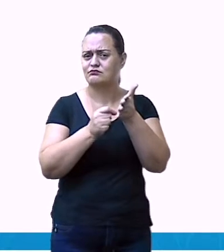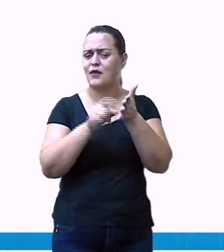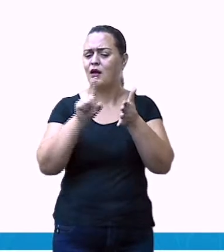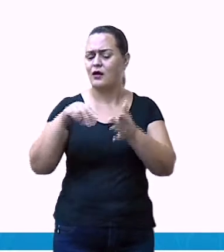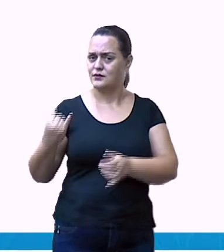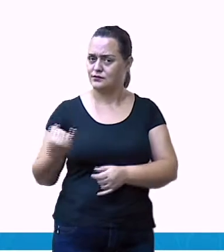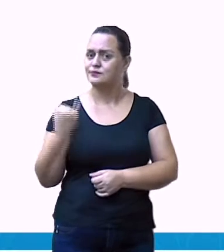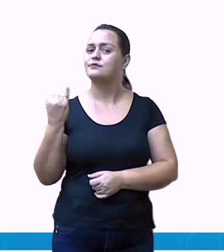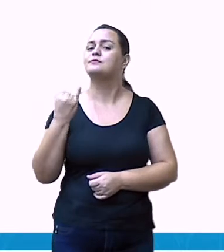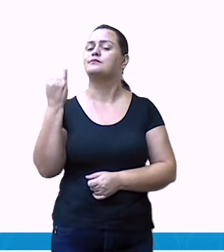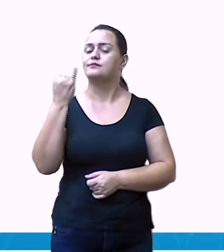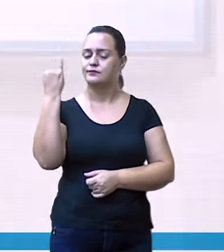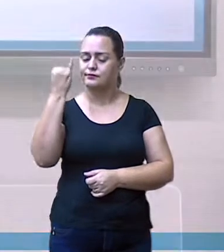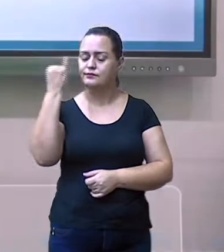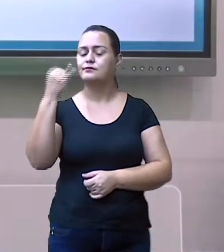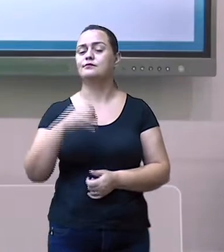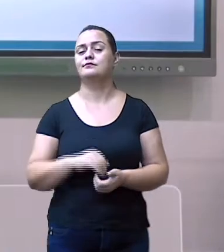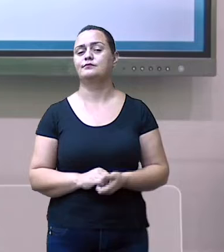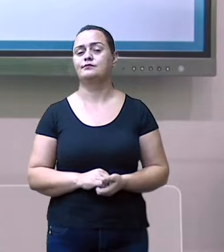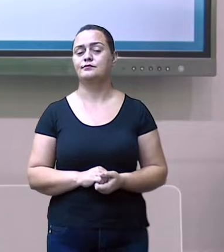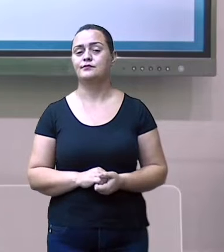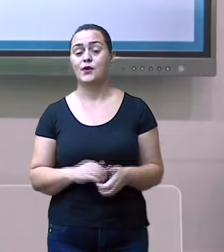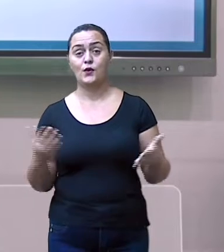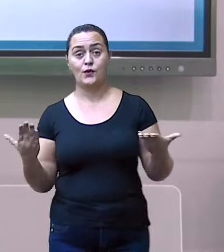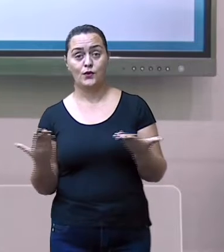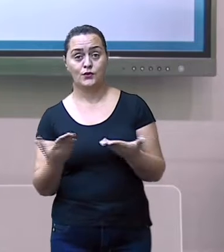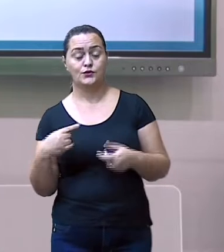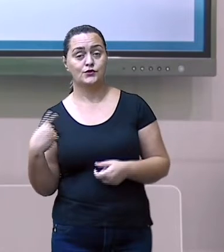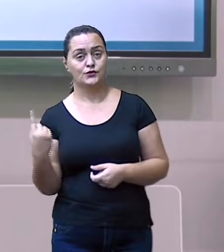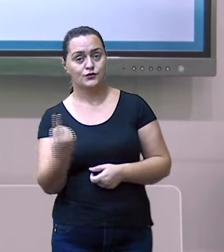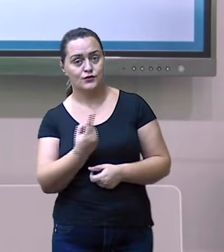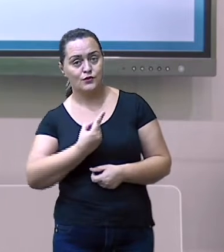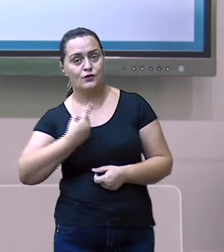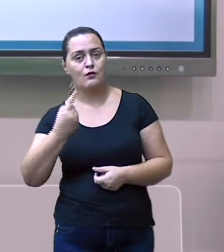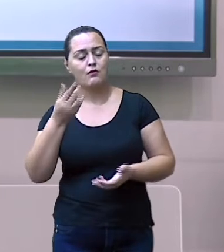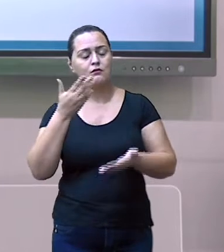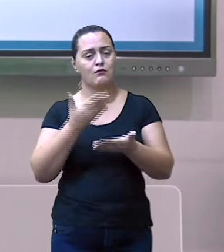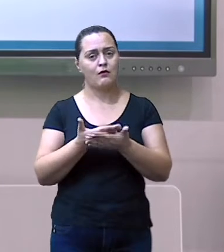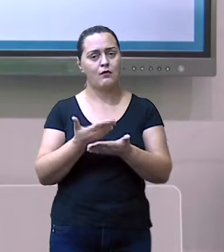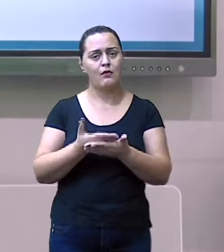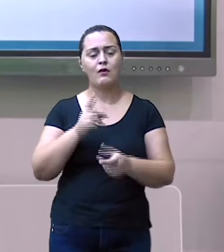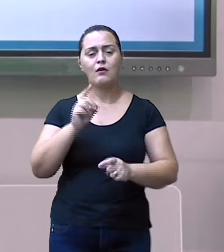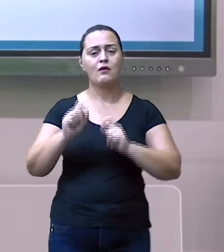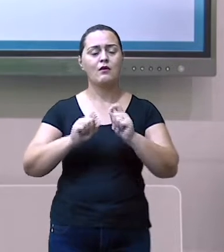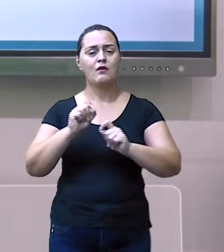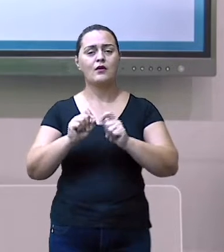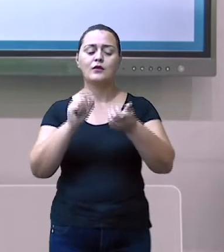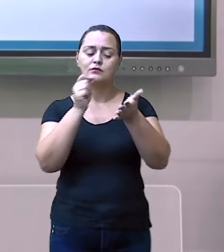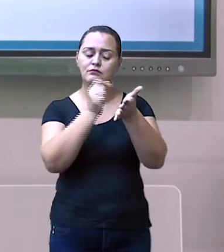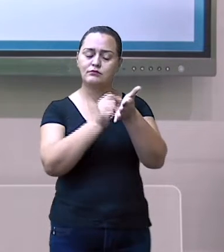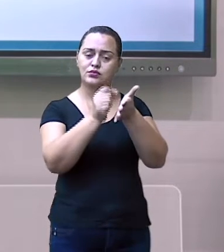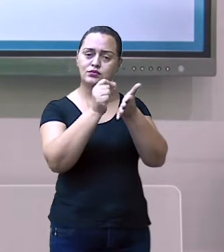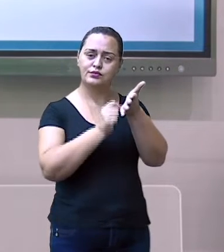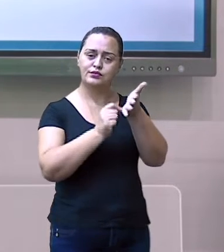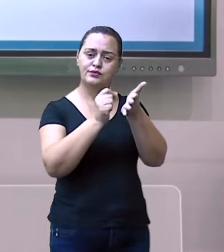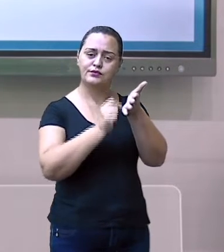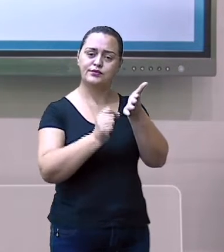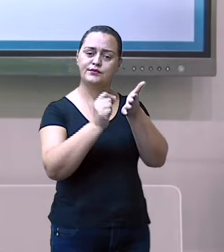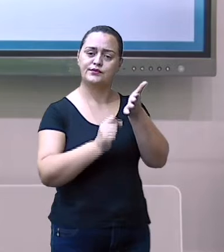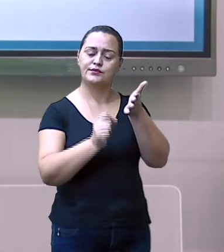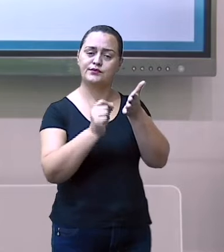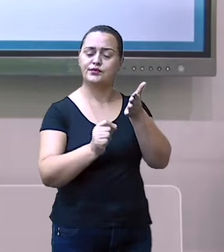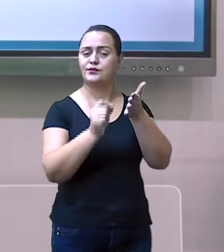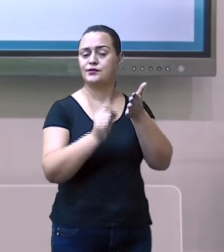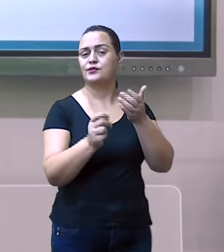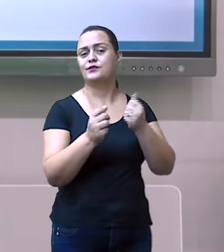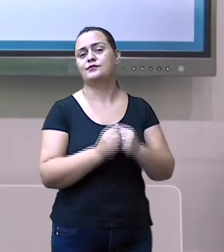muito importante. Por isso, hoje nós vamos estar falando sobre essa linguagem, sobre o escrever. Deixar ali